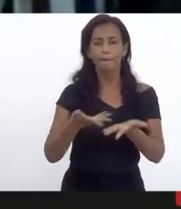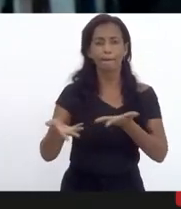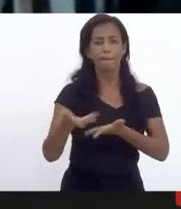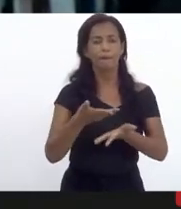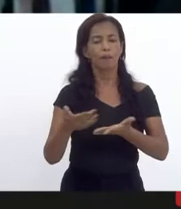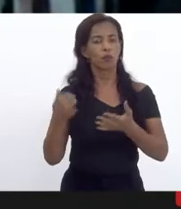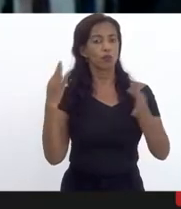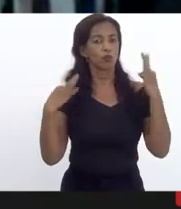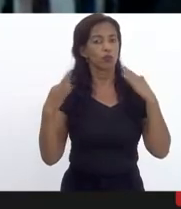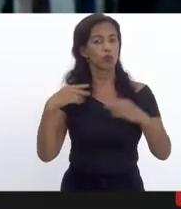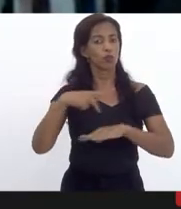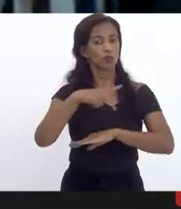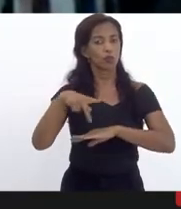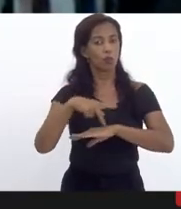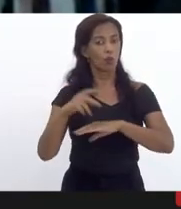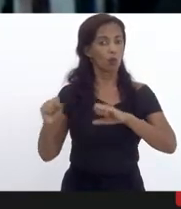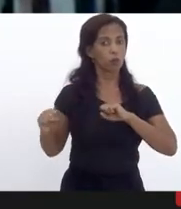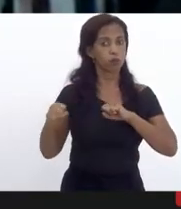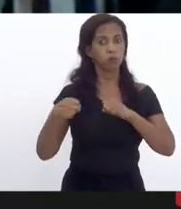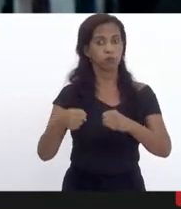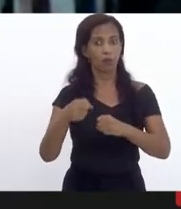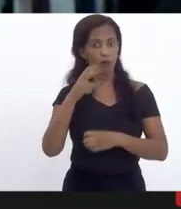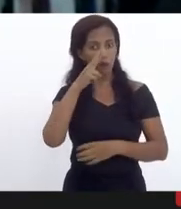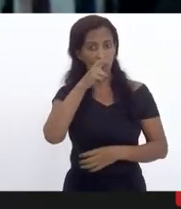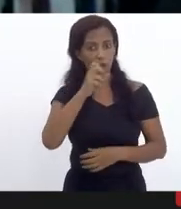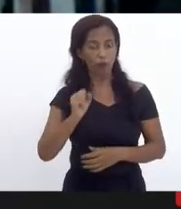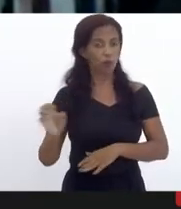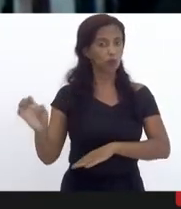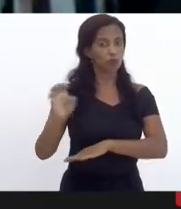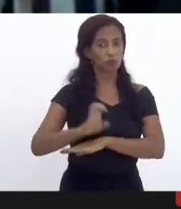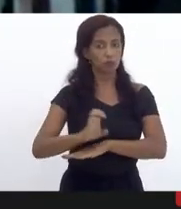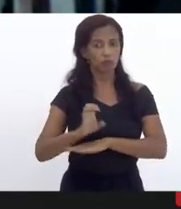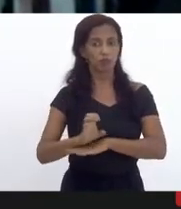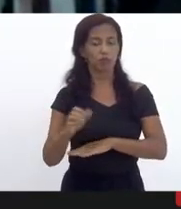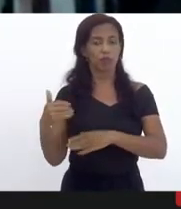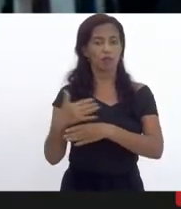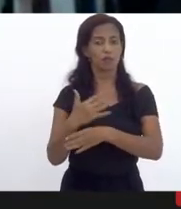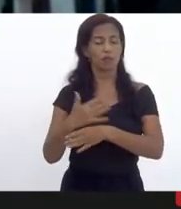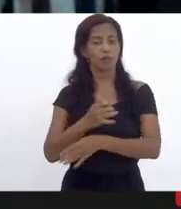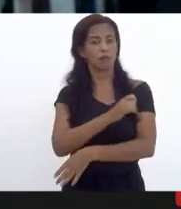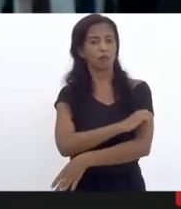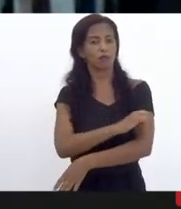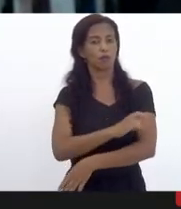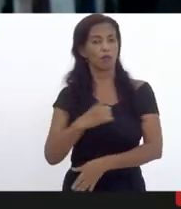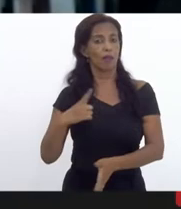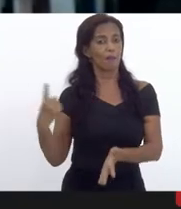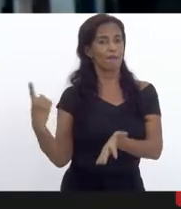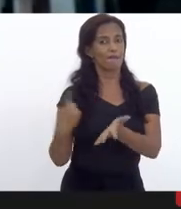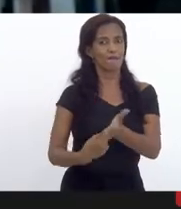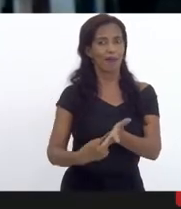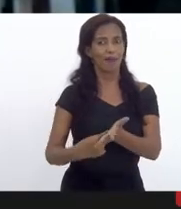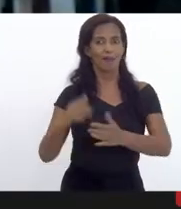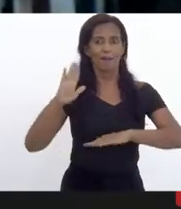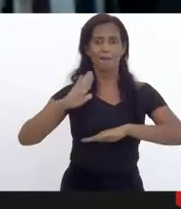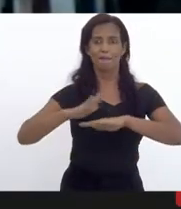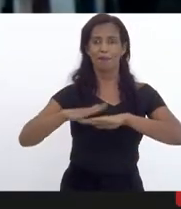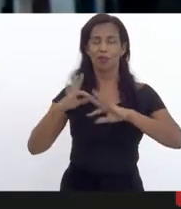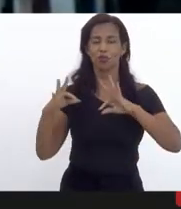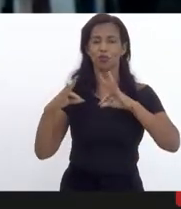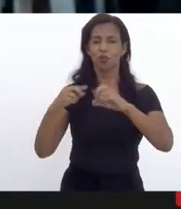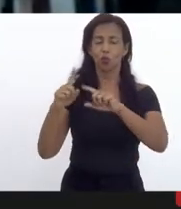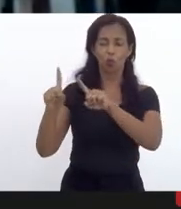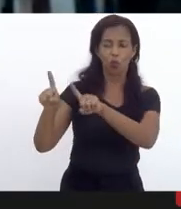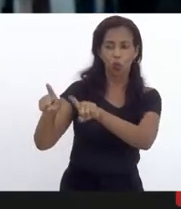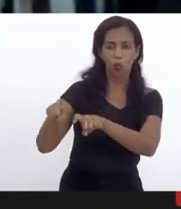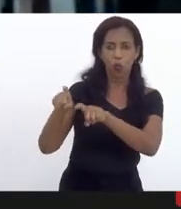no país, né? É um potencial muito forte do Estado. A cidade do Rio de Janeiro é o cartão postal, mas todo o interior do